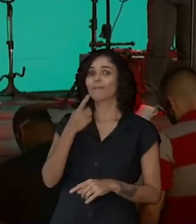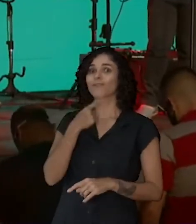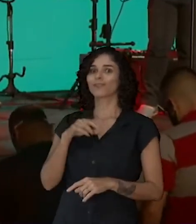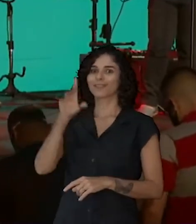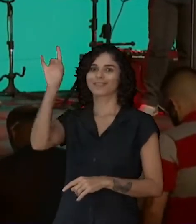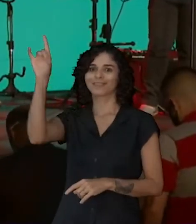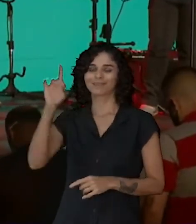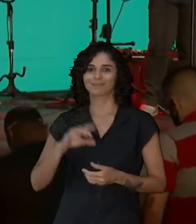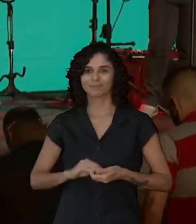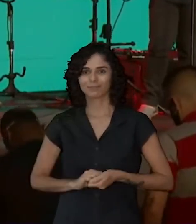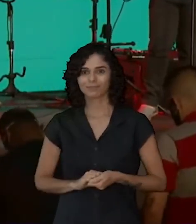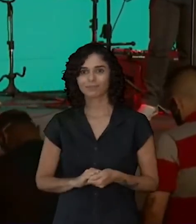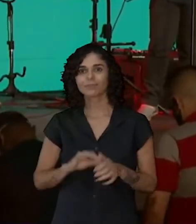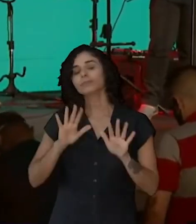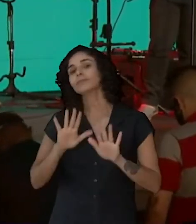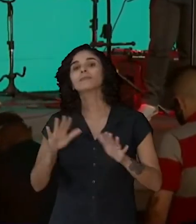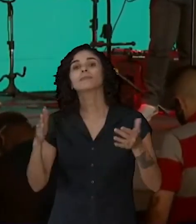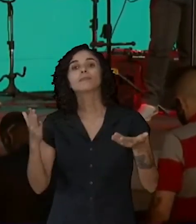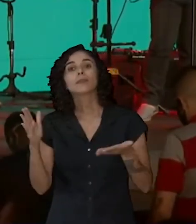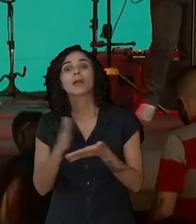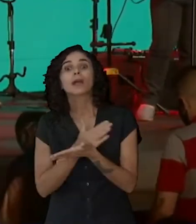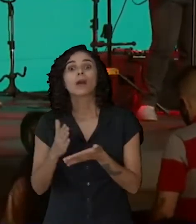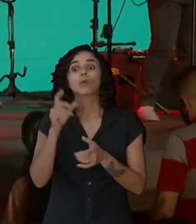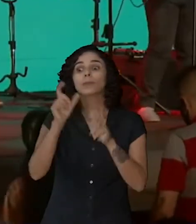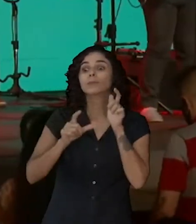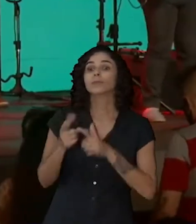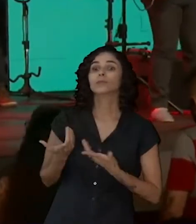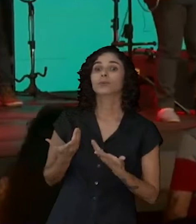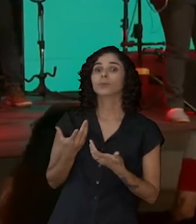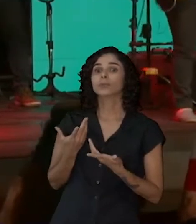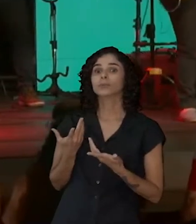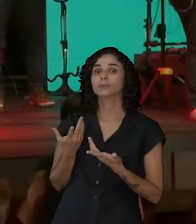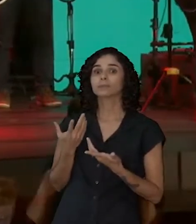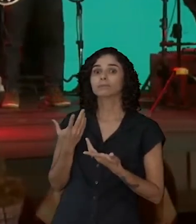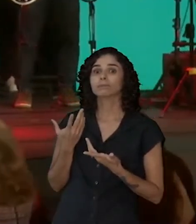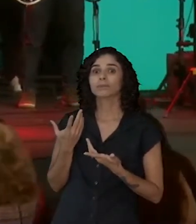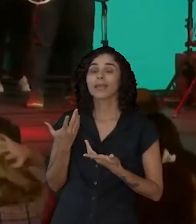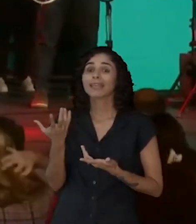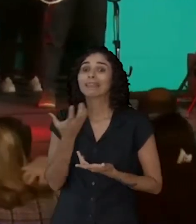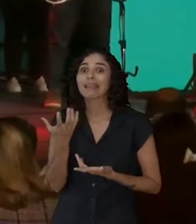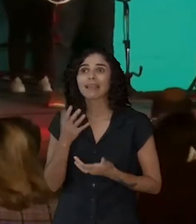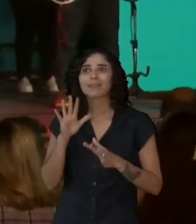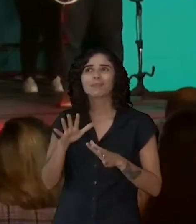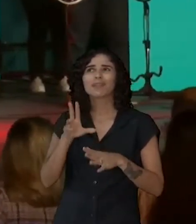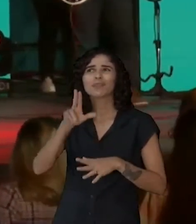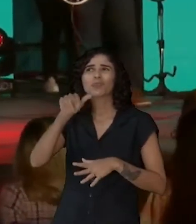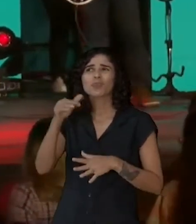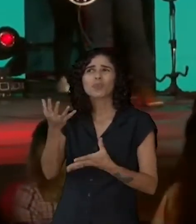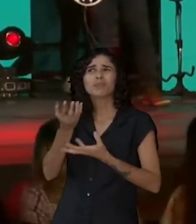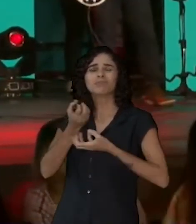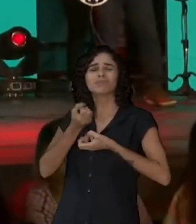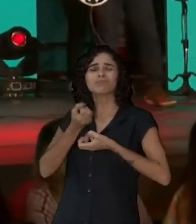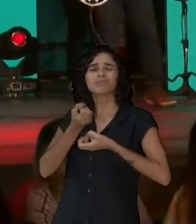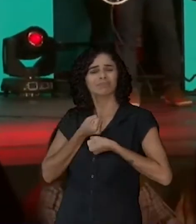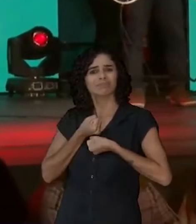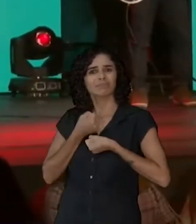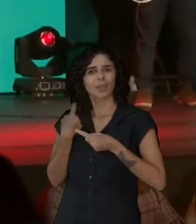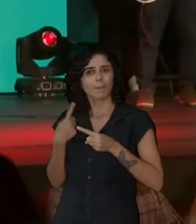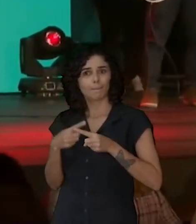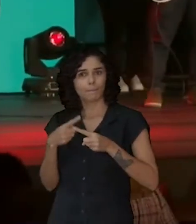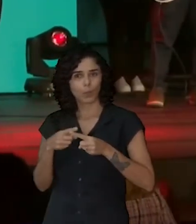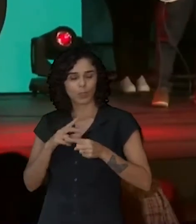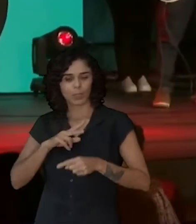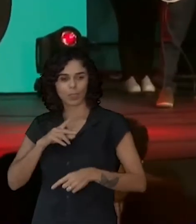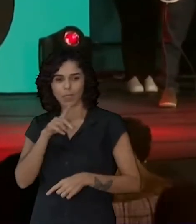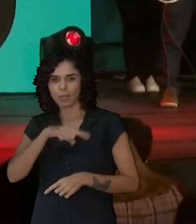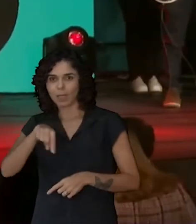Mas alguns buscaram e não receberam. Porque esses que Paulo